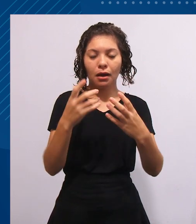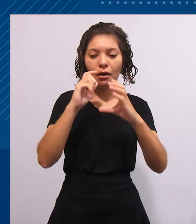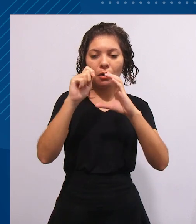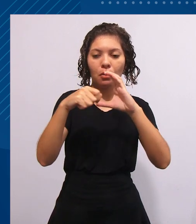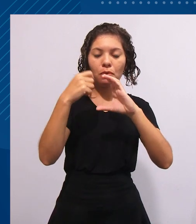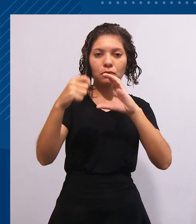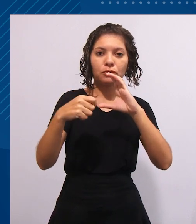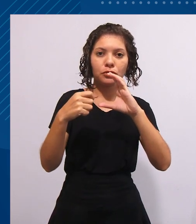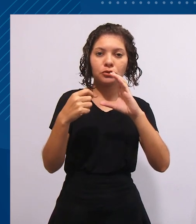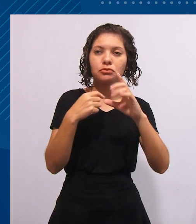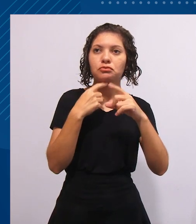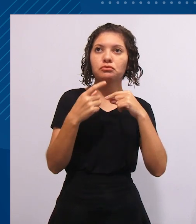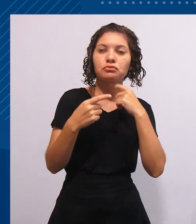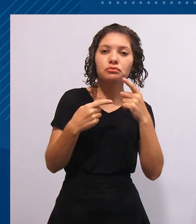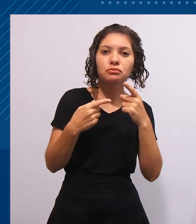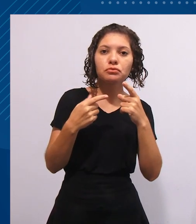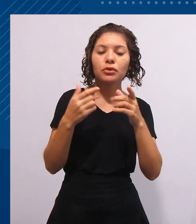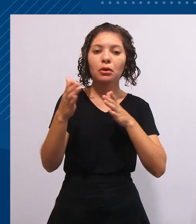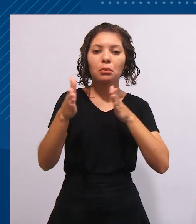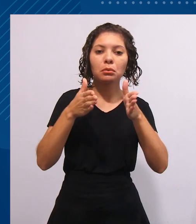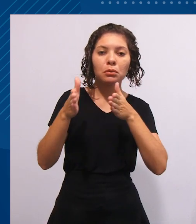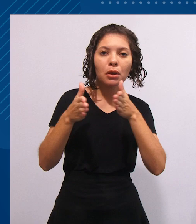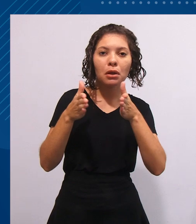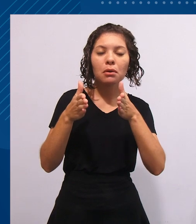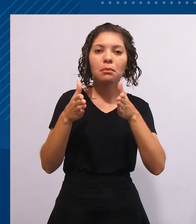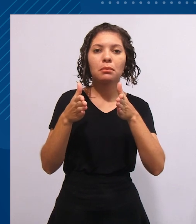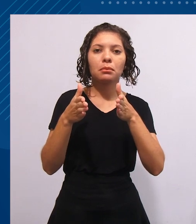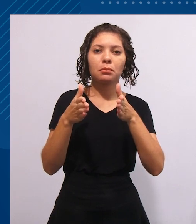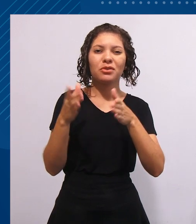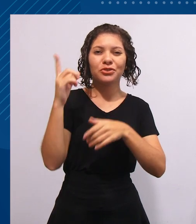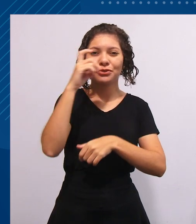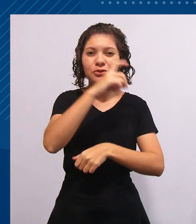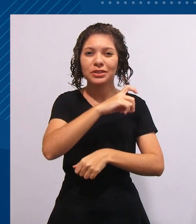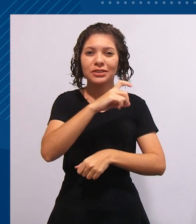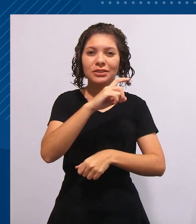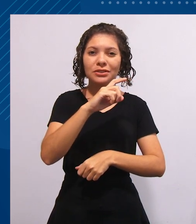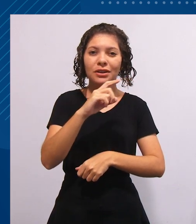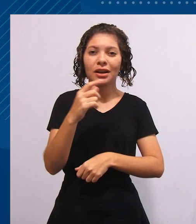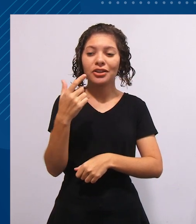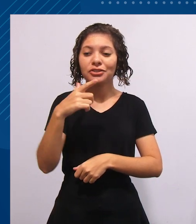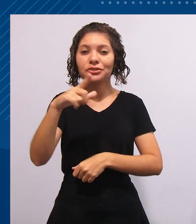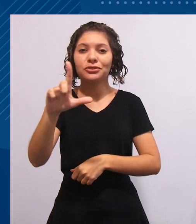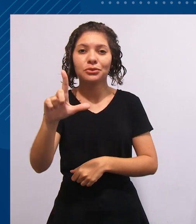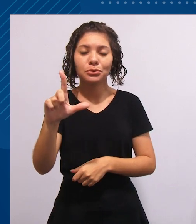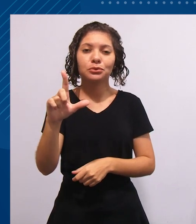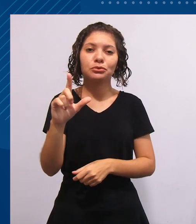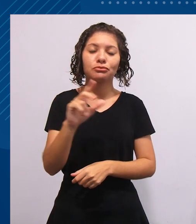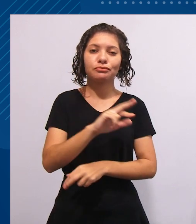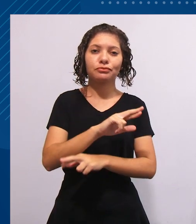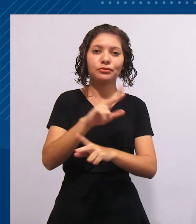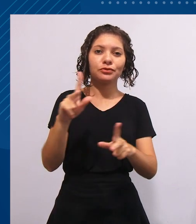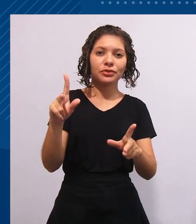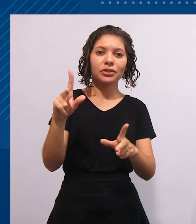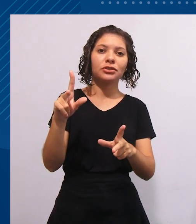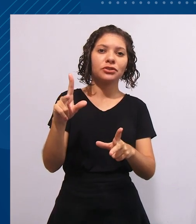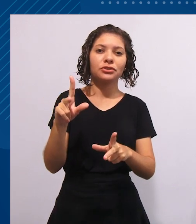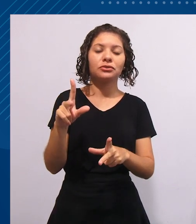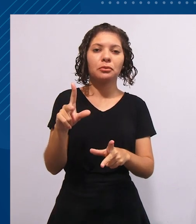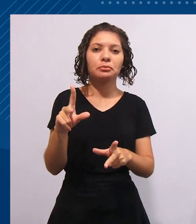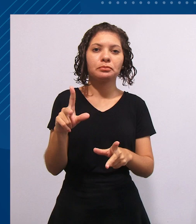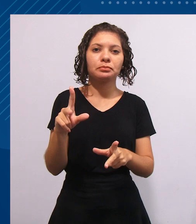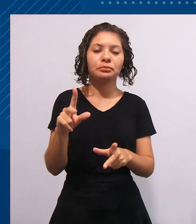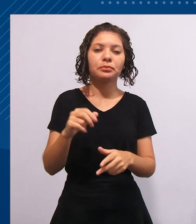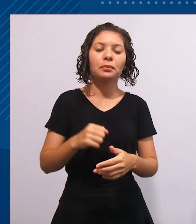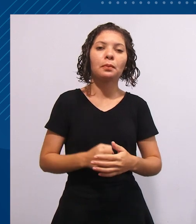a gente viveu aqui essa questão política está muito presente né então assim a vide carta enquanto um instrumento de denúncia de